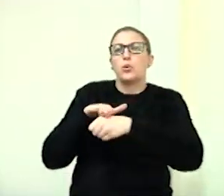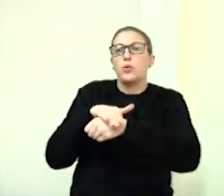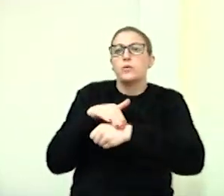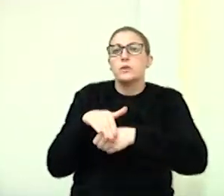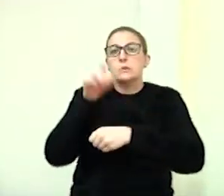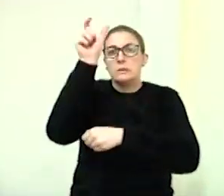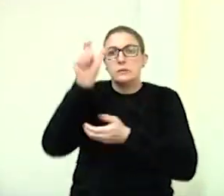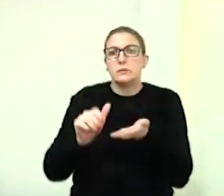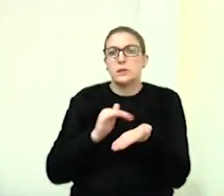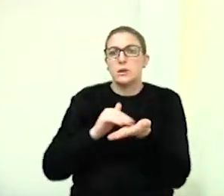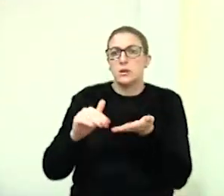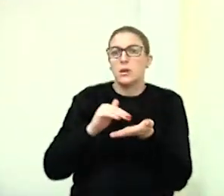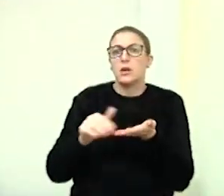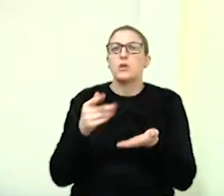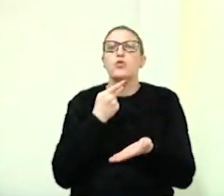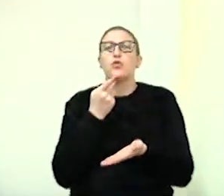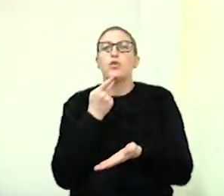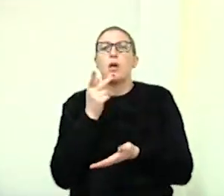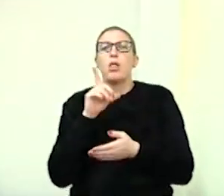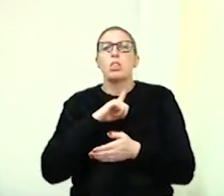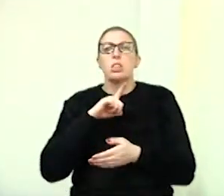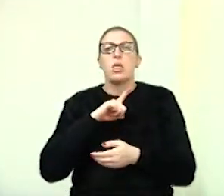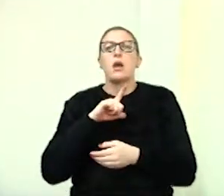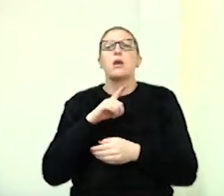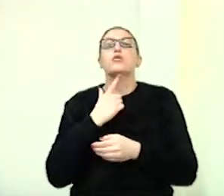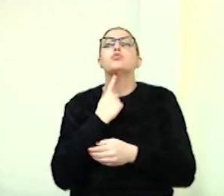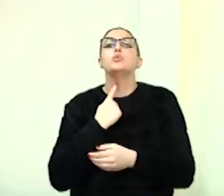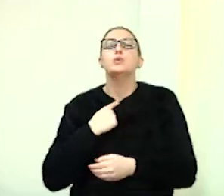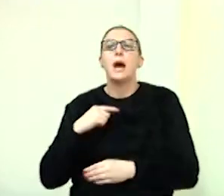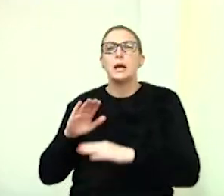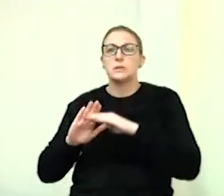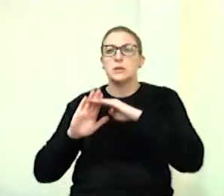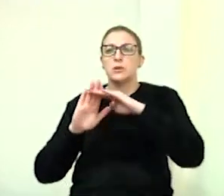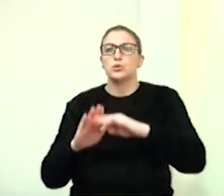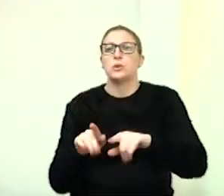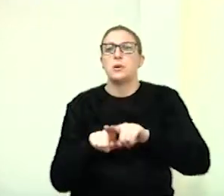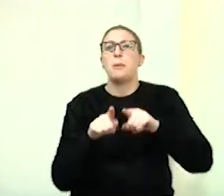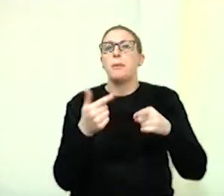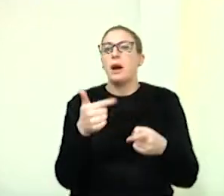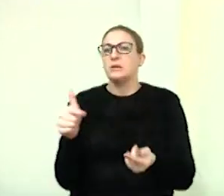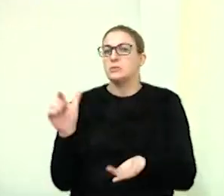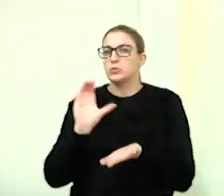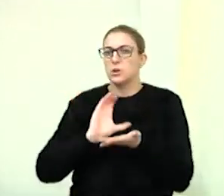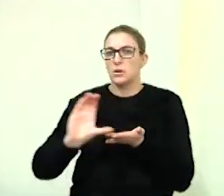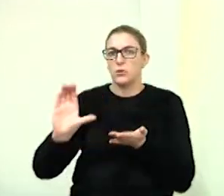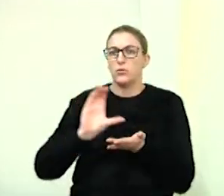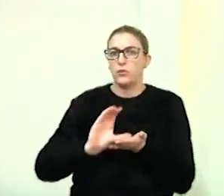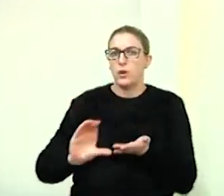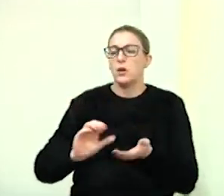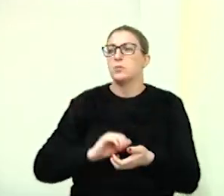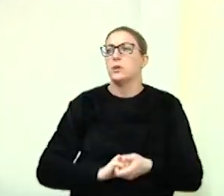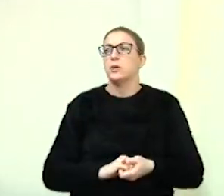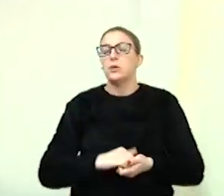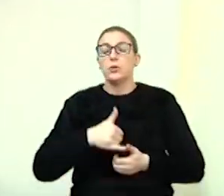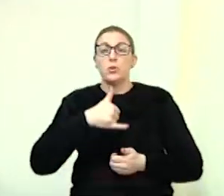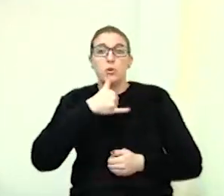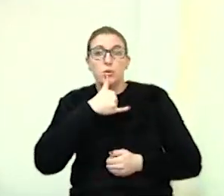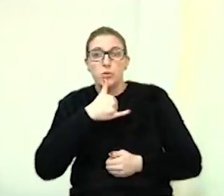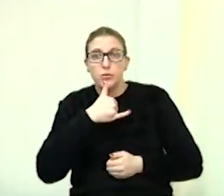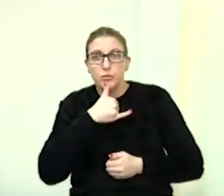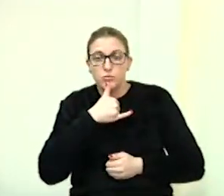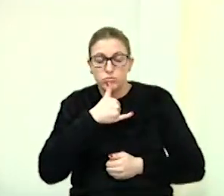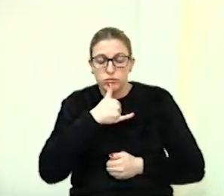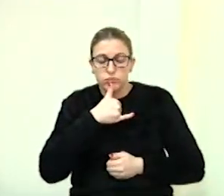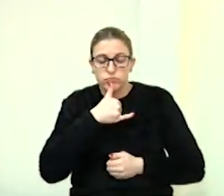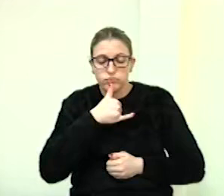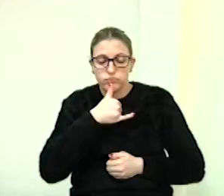dinheiro. E, como bem o vereador Ayubi falou aqui, vai ser prolongar essa... Infelizmente, já prolongou. E